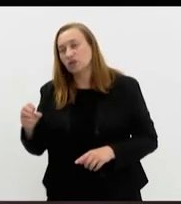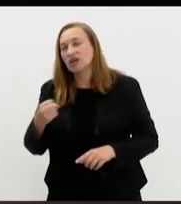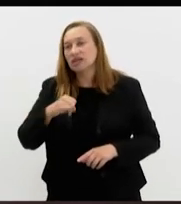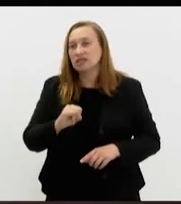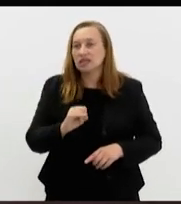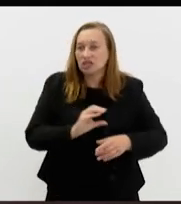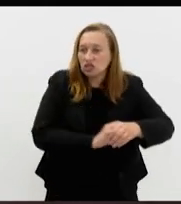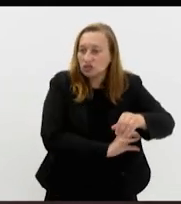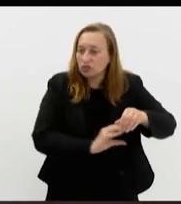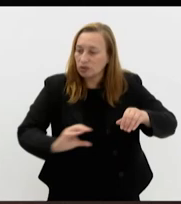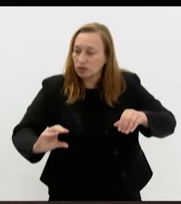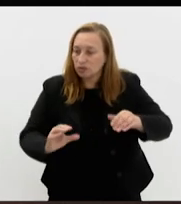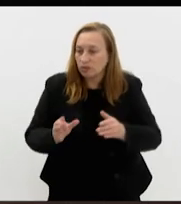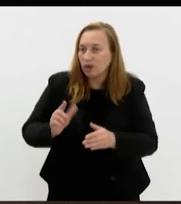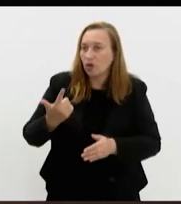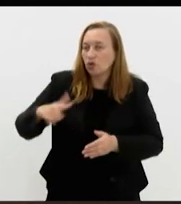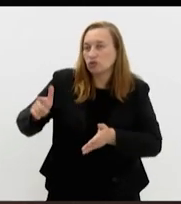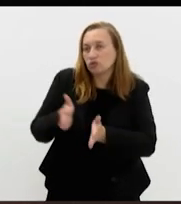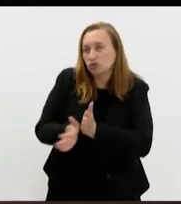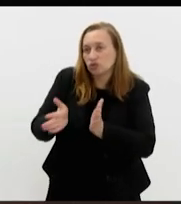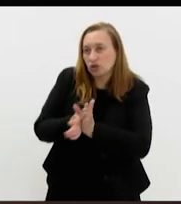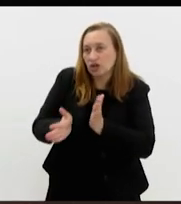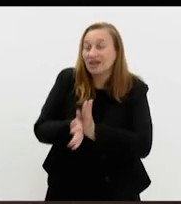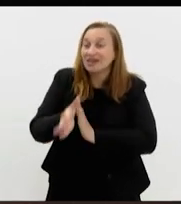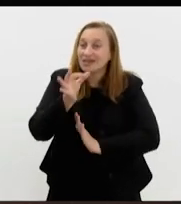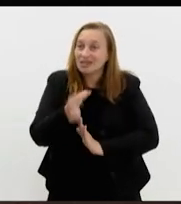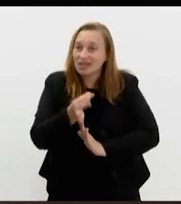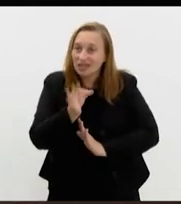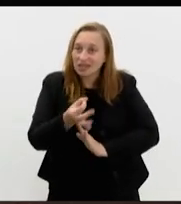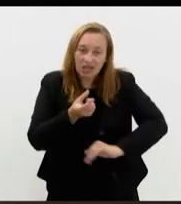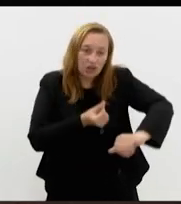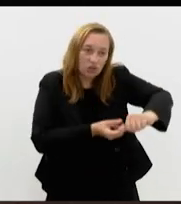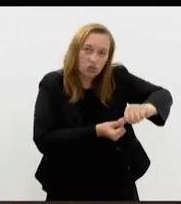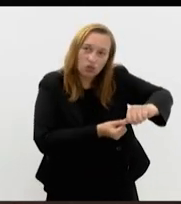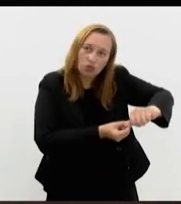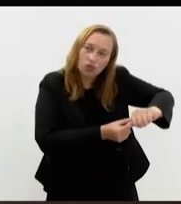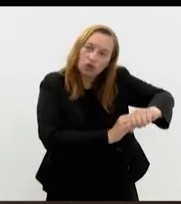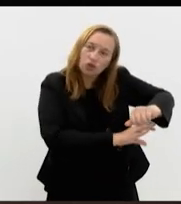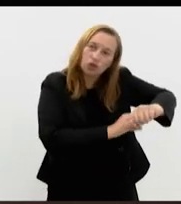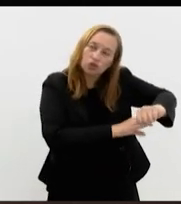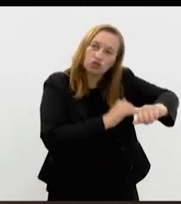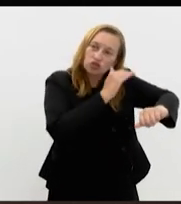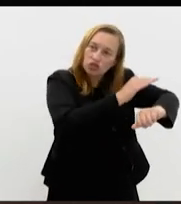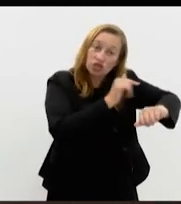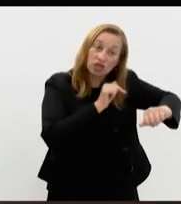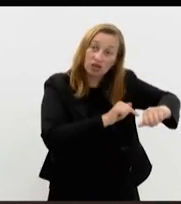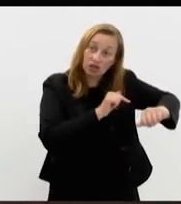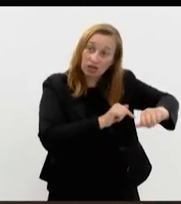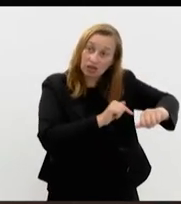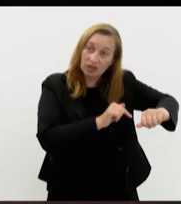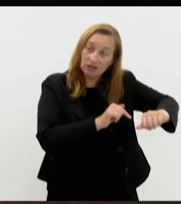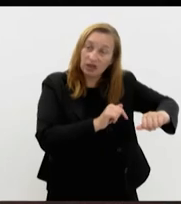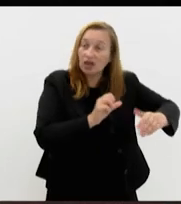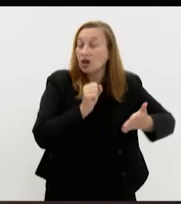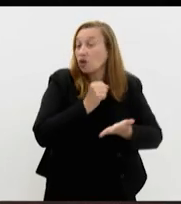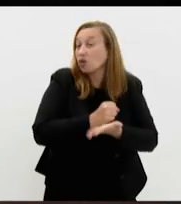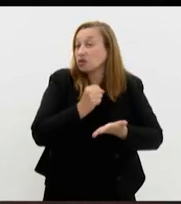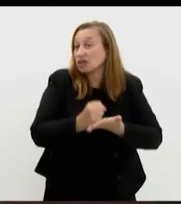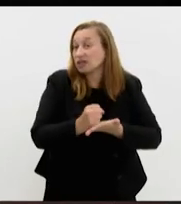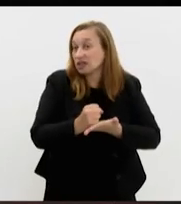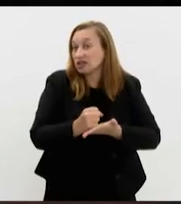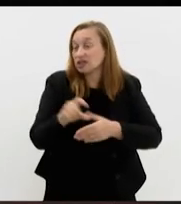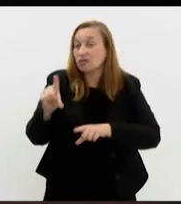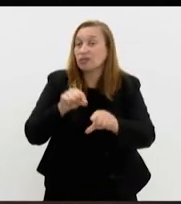gastos, pode ter absoluta certeza que o dinheiro do fundo vai para a contratação de apadrinhados políticos